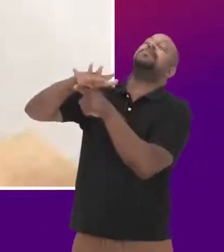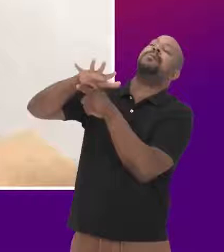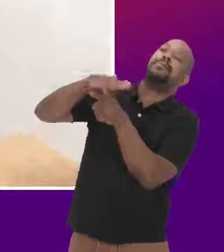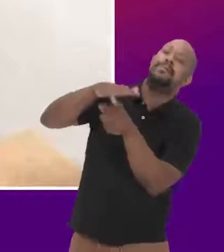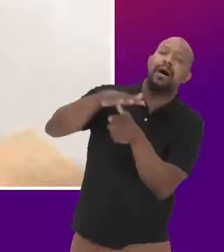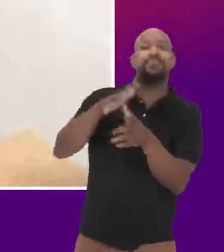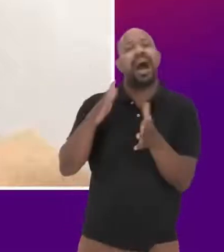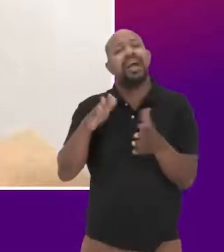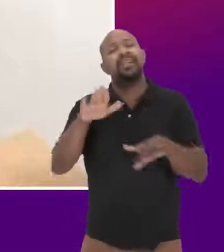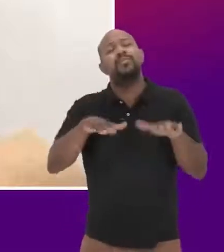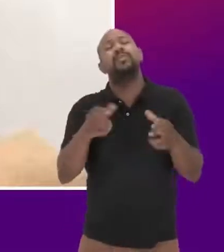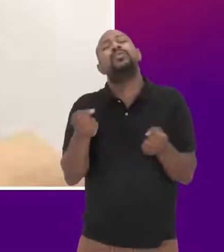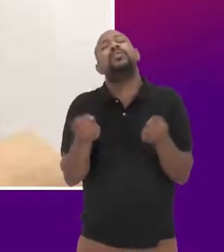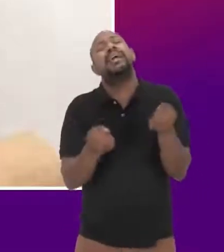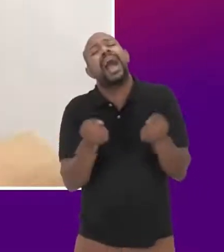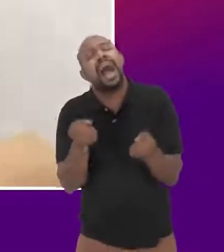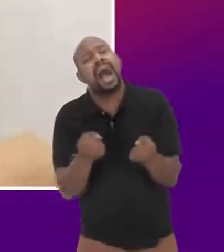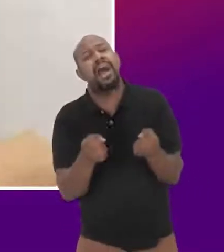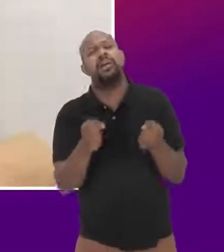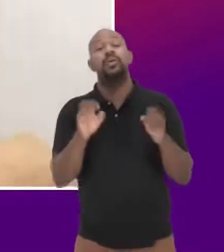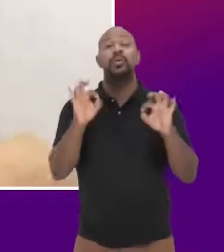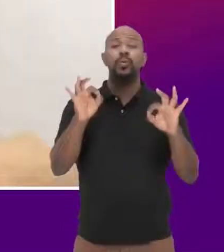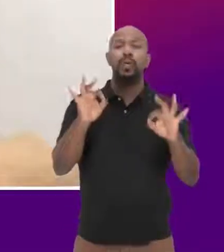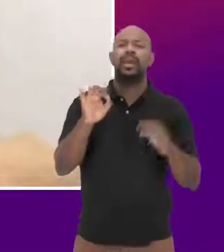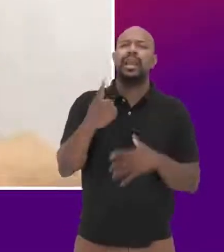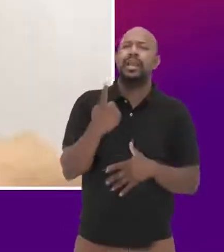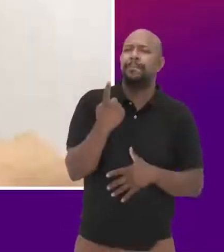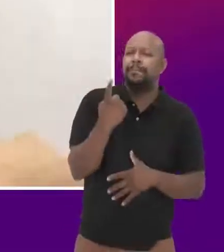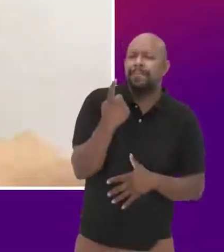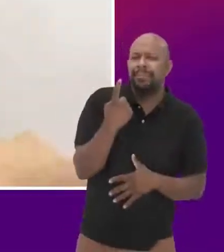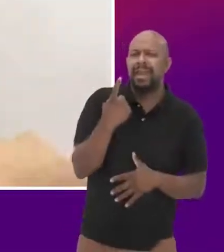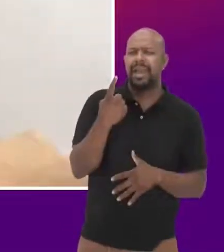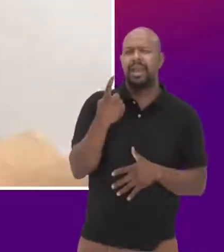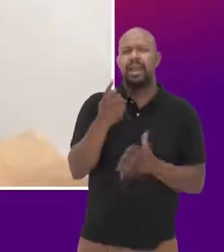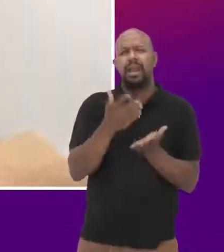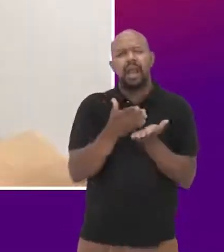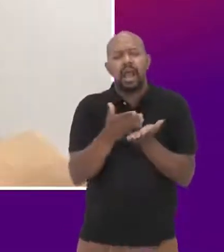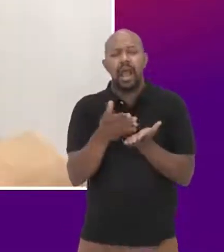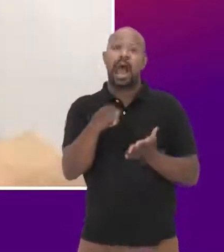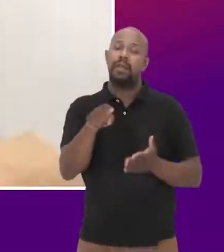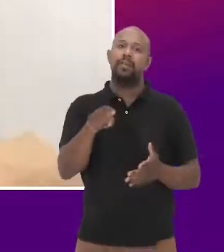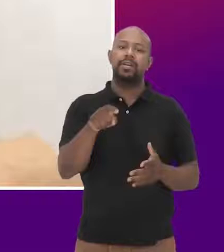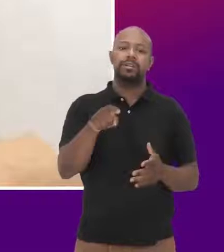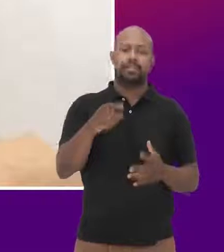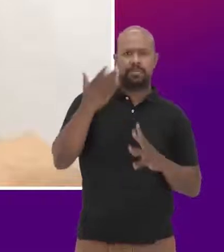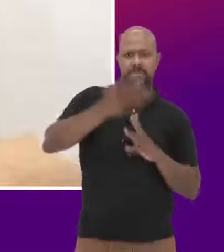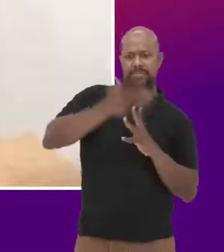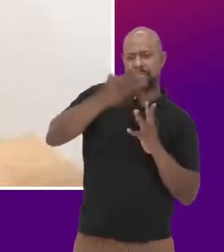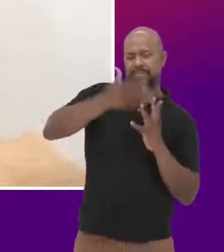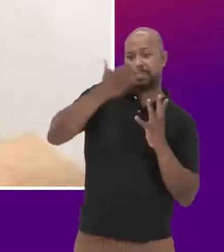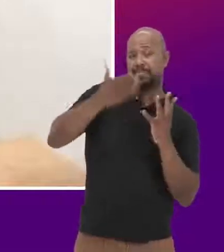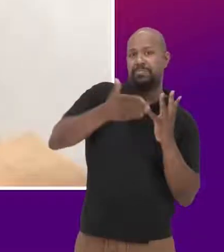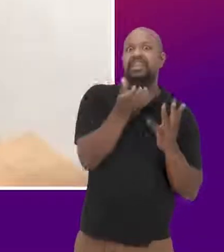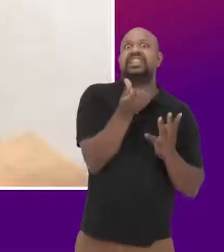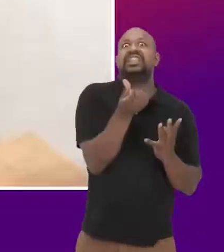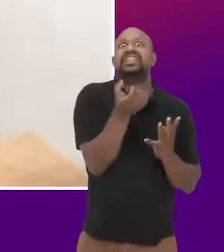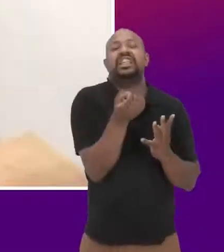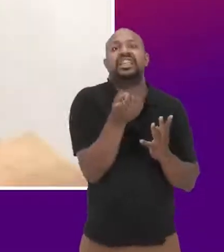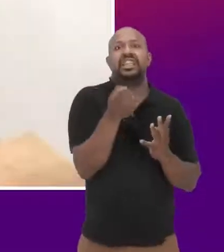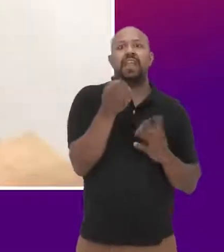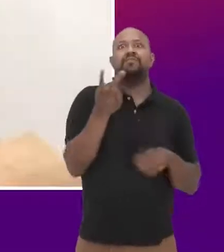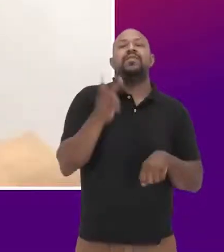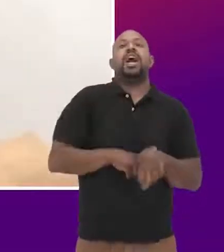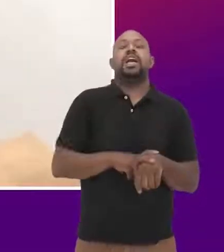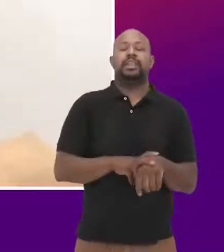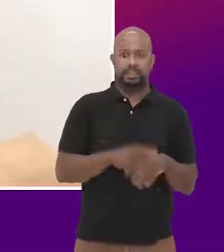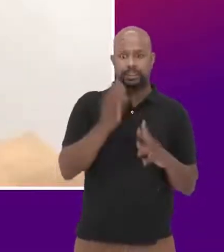mas talvez um carro importado, aquele primeira linha, e aí você parcela em 60 vezes, aí,